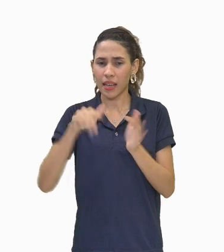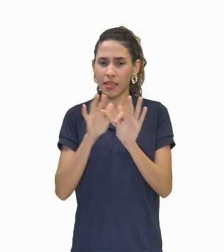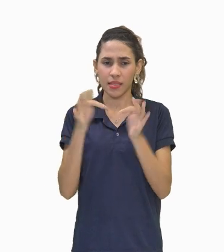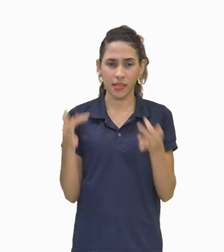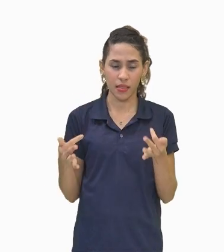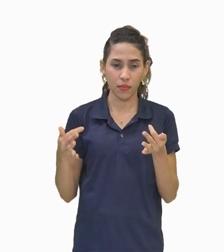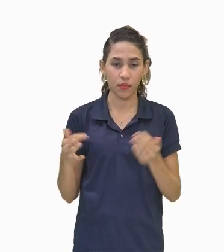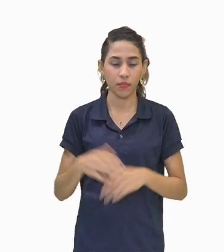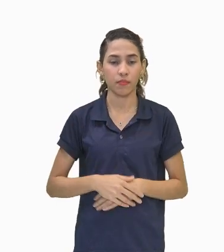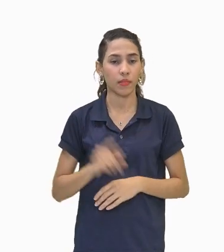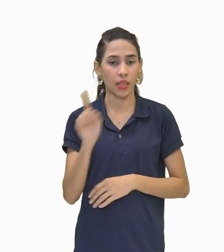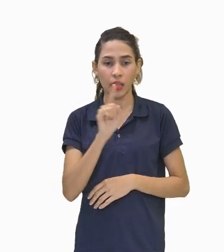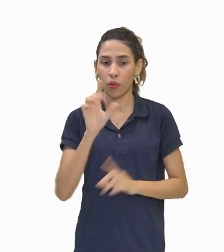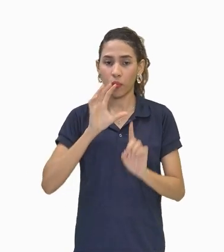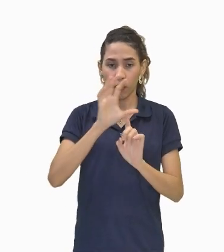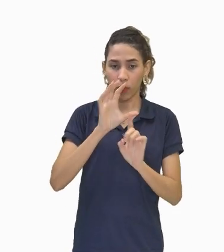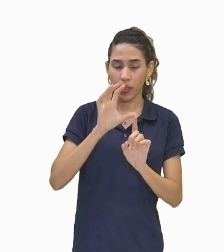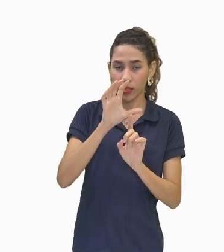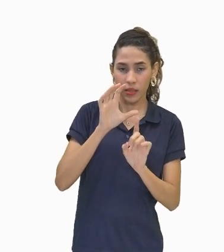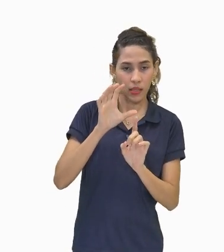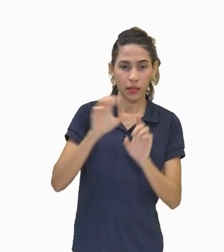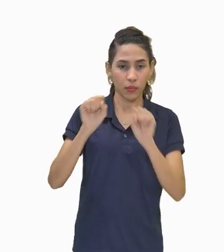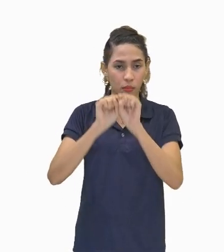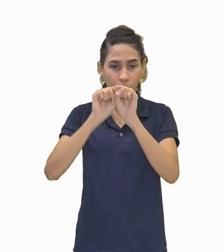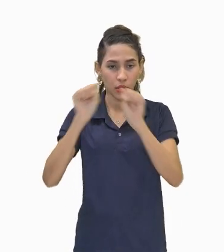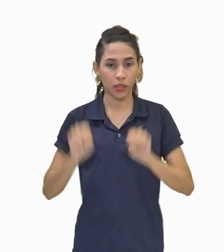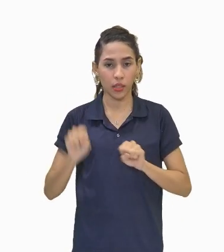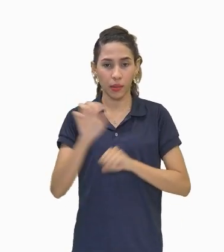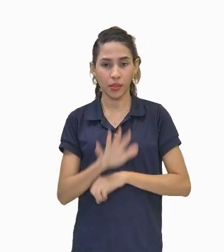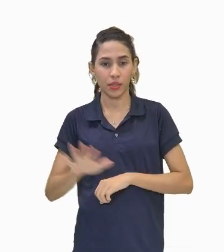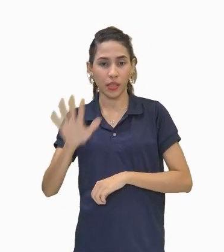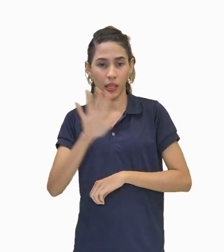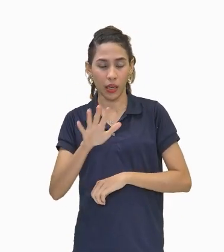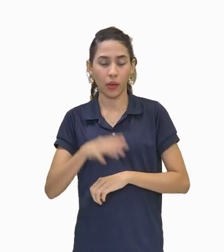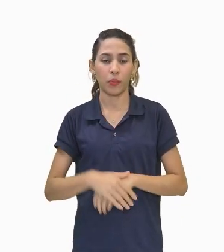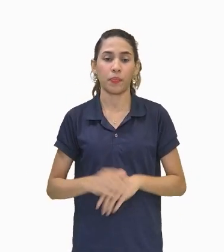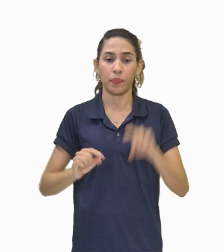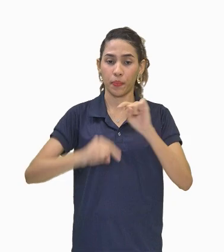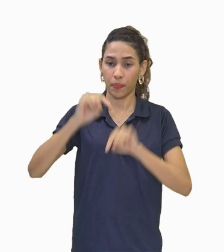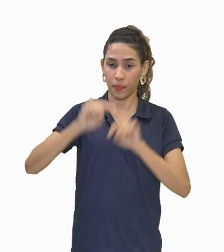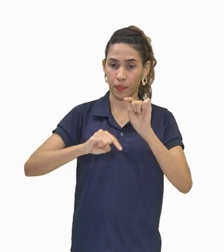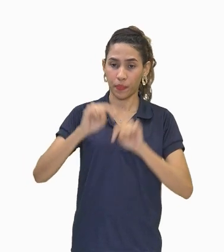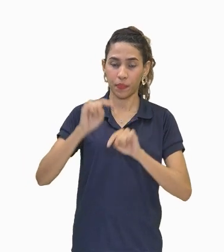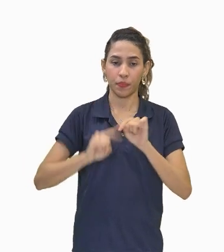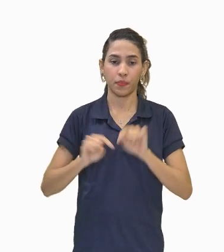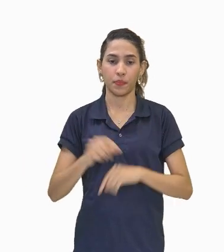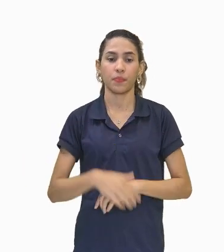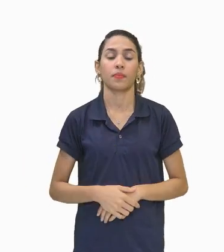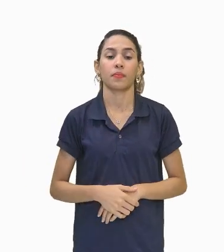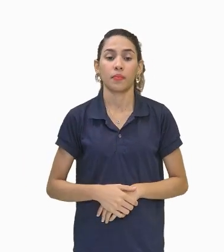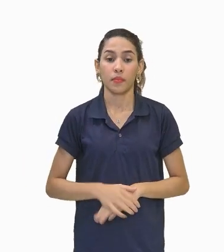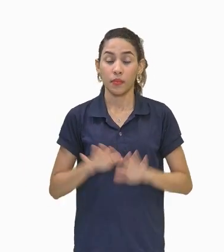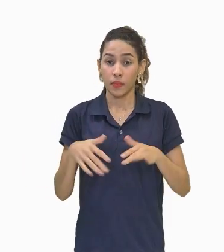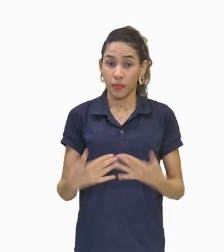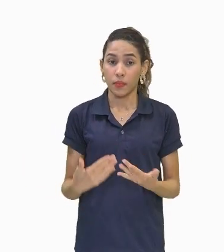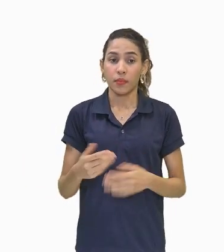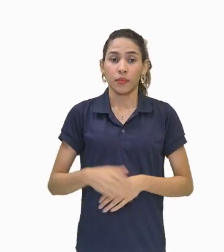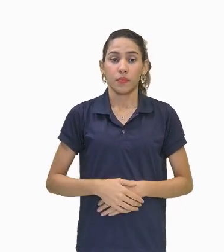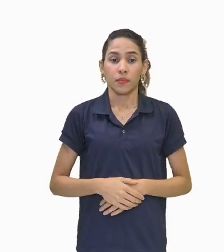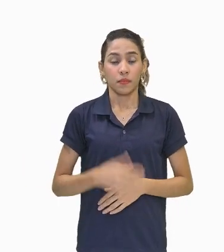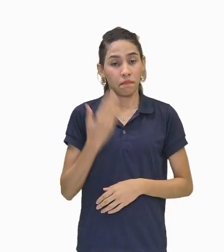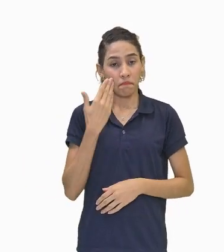significativamente os outros componentes. Então, a terceira vantagem é essa: flexibilidade na adição ou